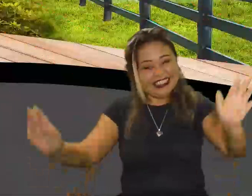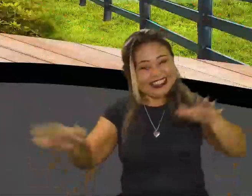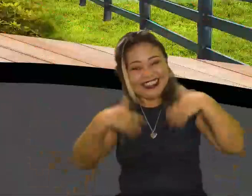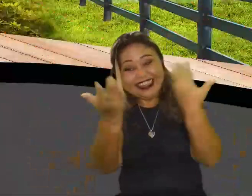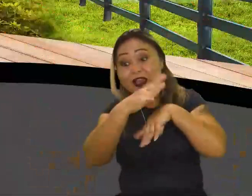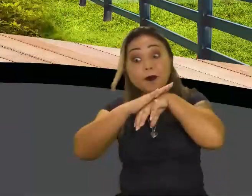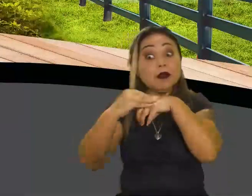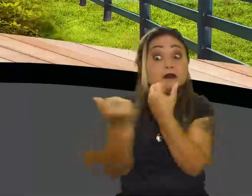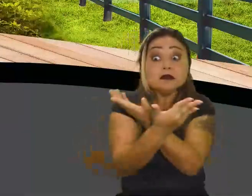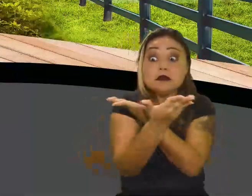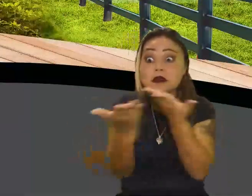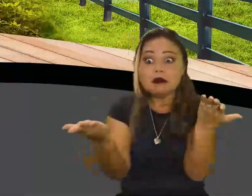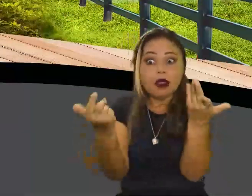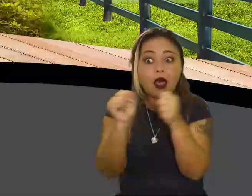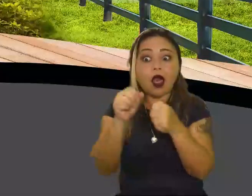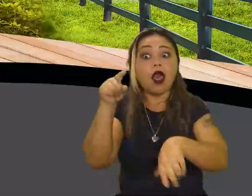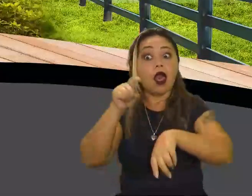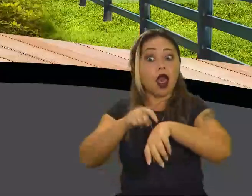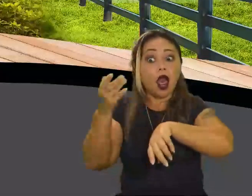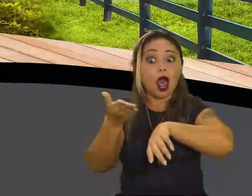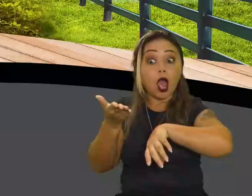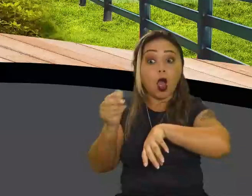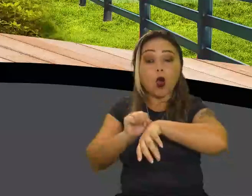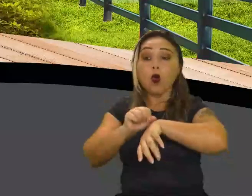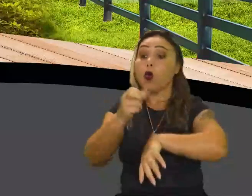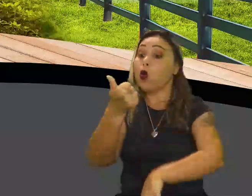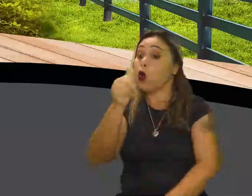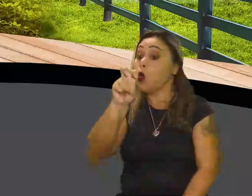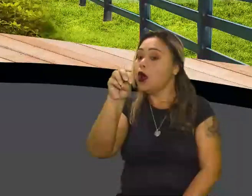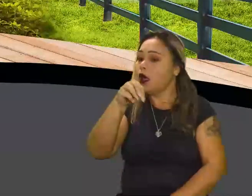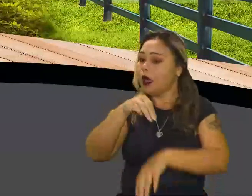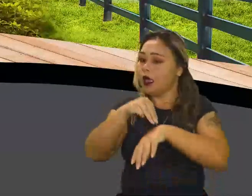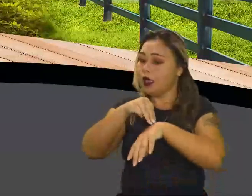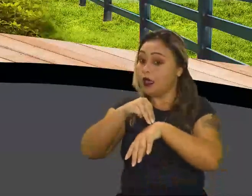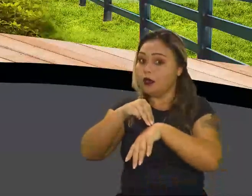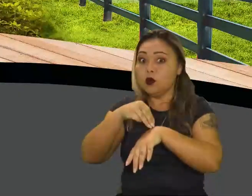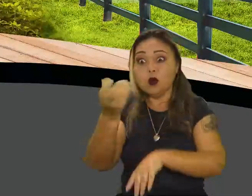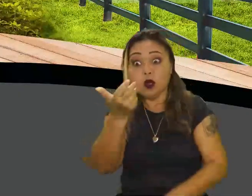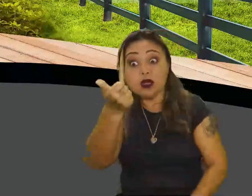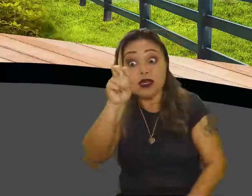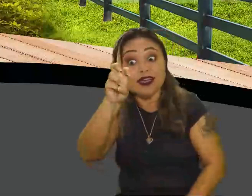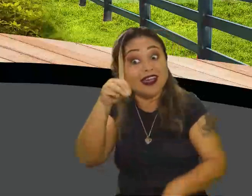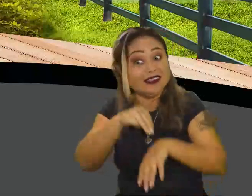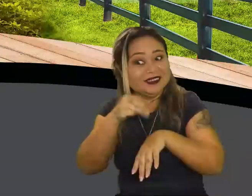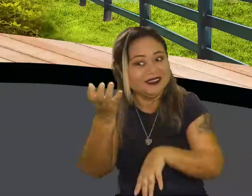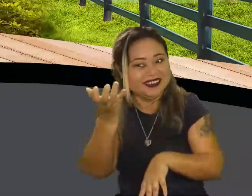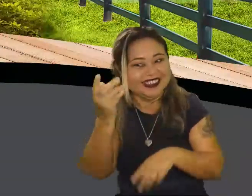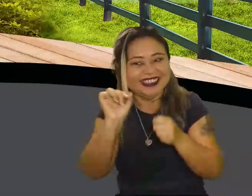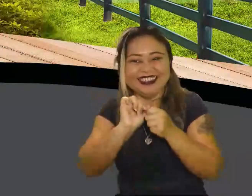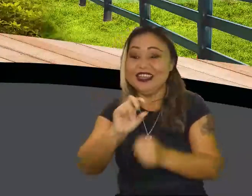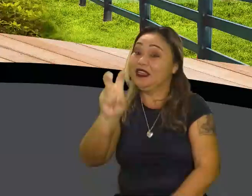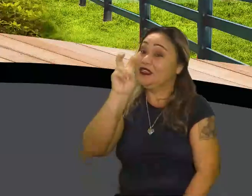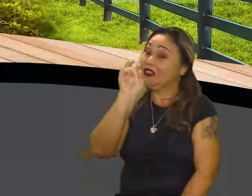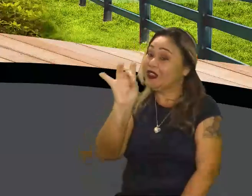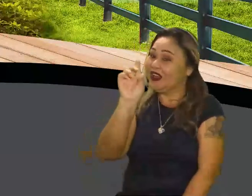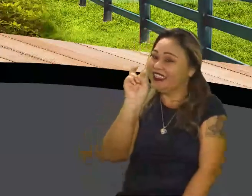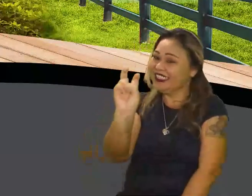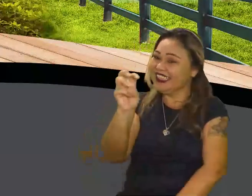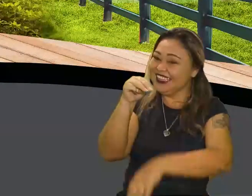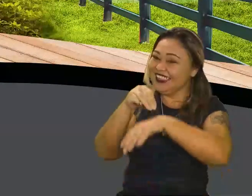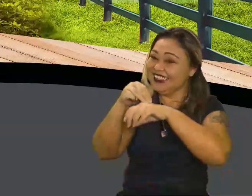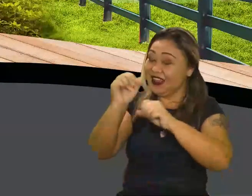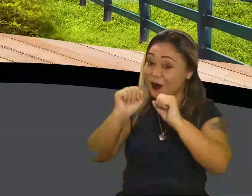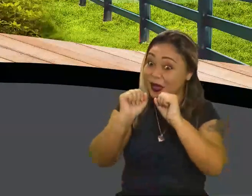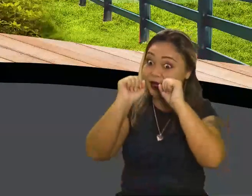Meus queridos, agora não é 15 minutos não. Quer 15 minutos, bebê? É só 5, então abre